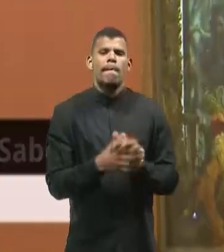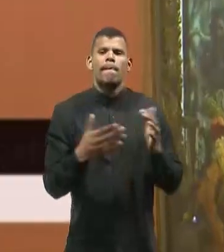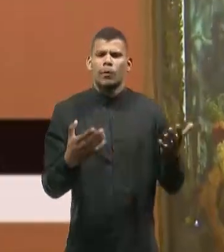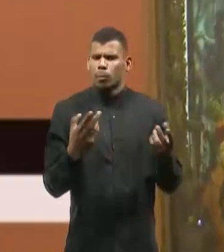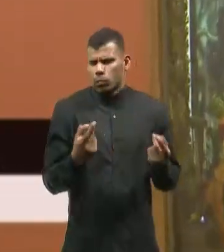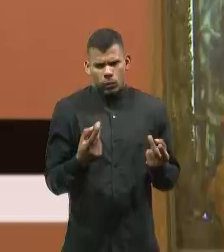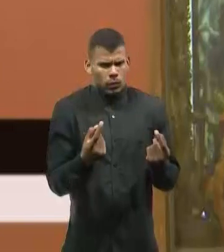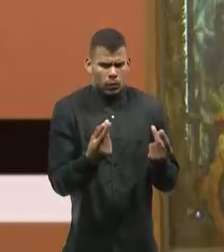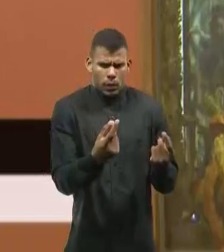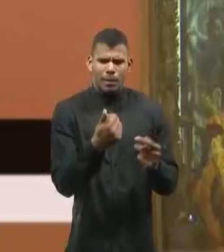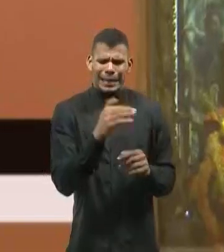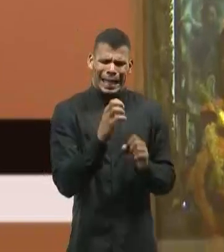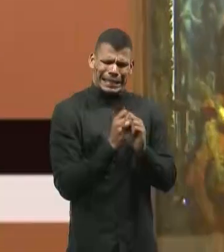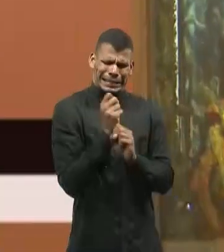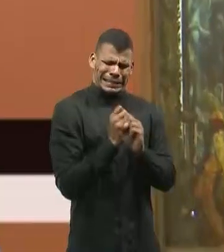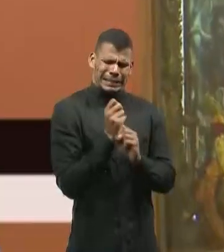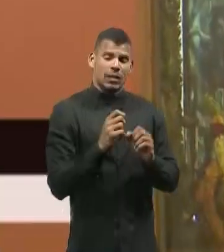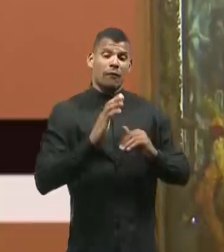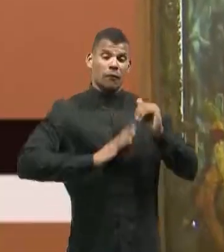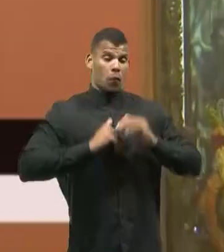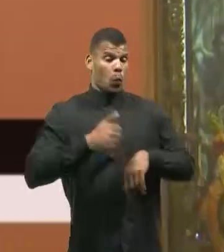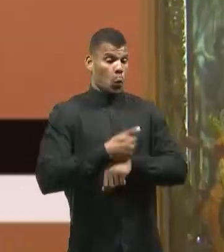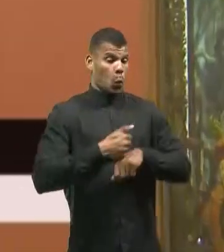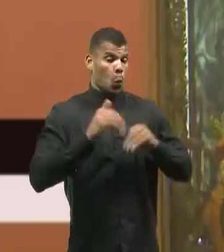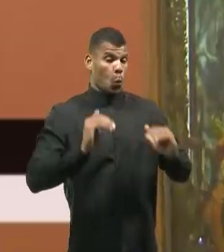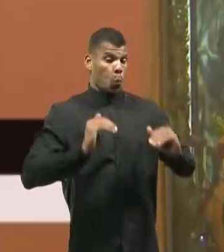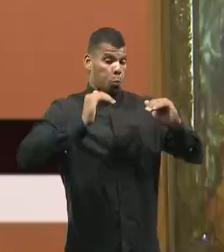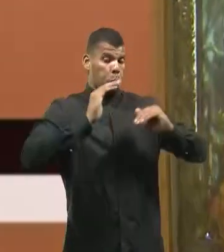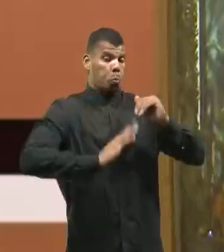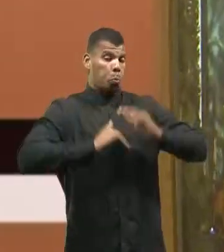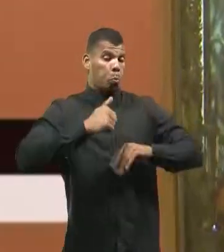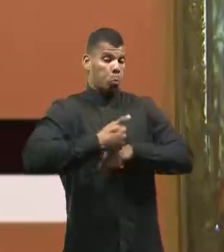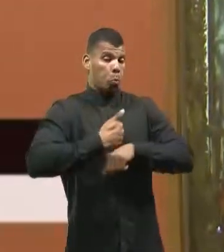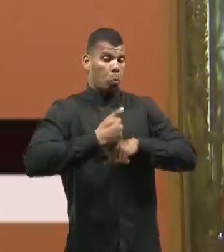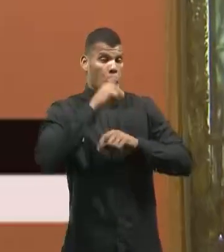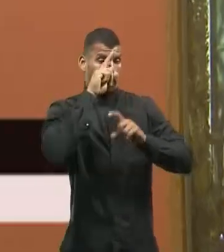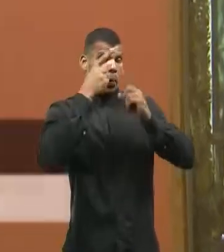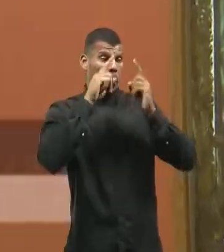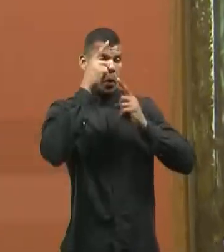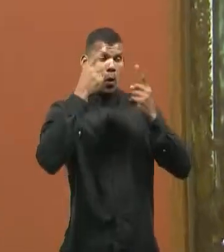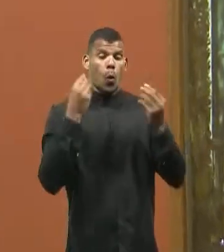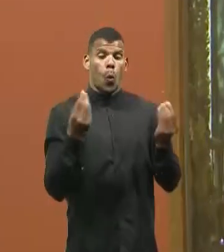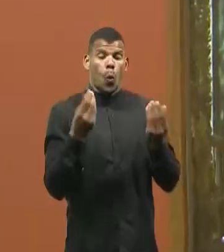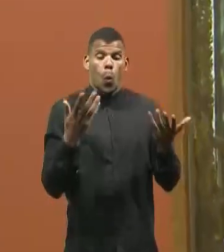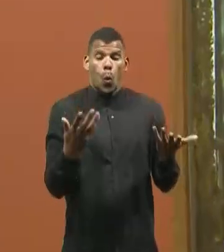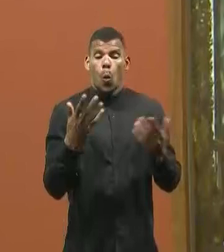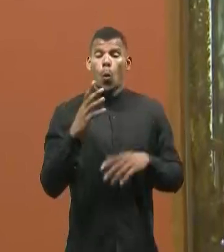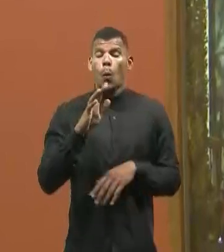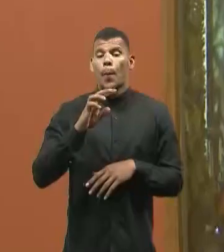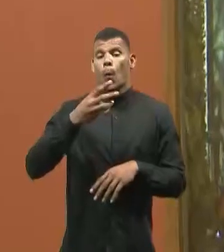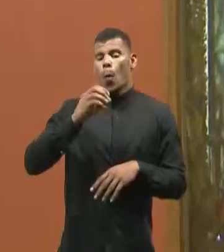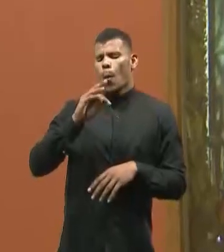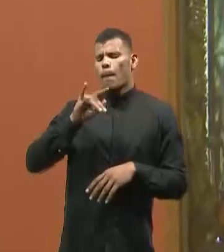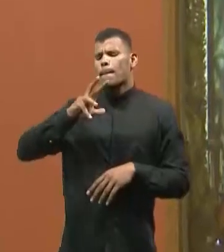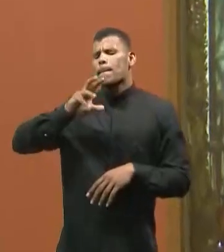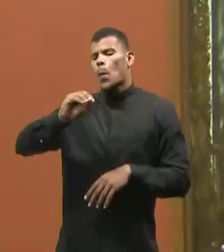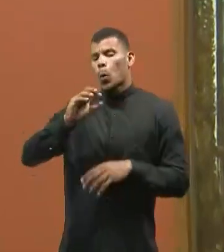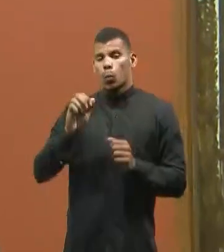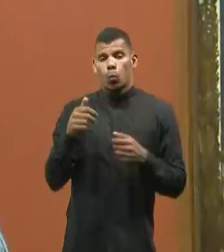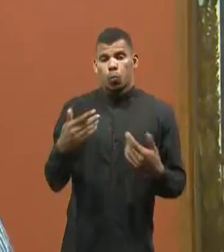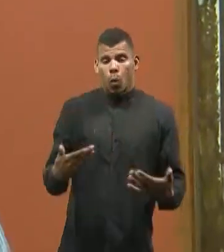da fotografia há 10 anos. Ele explicou muito bem exatamente qual é o seu processo criativo, o que, que o motiva a